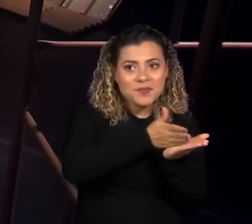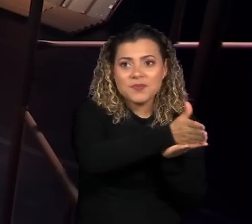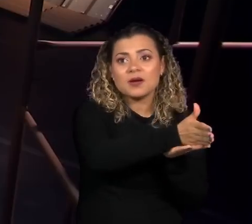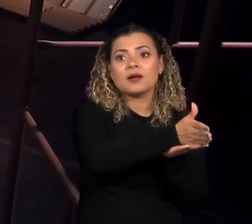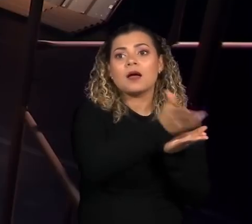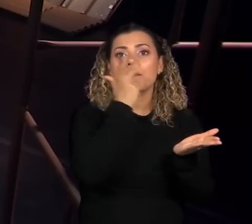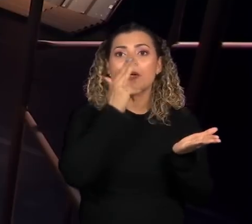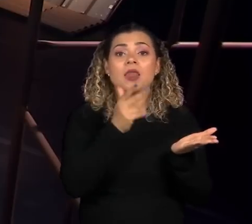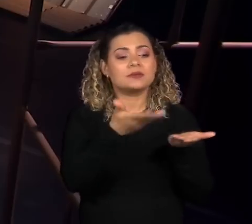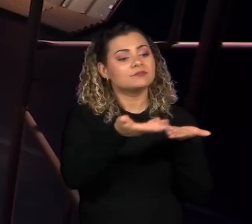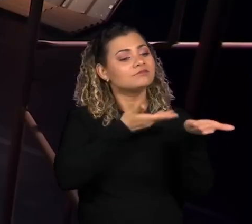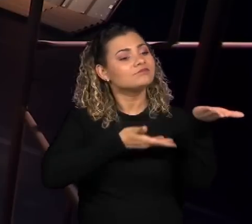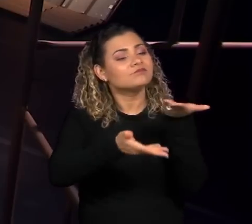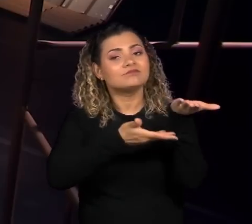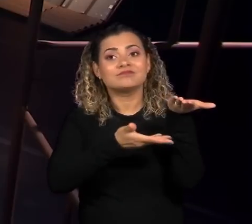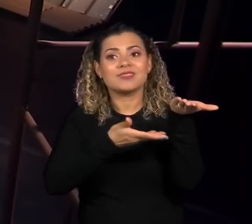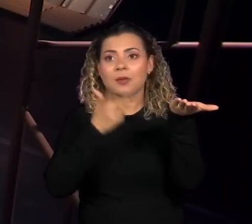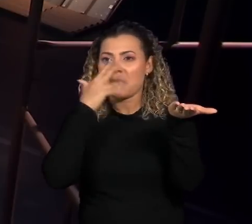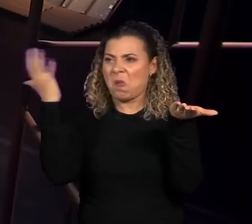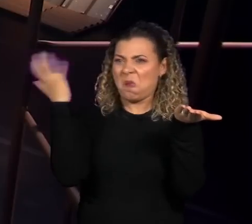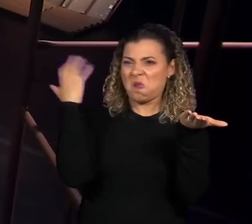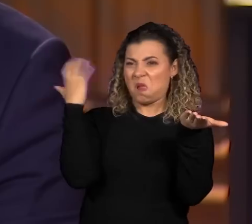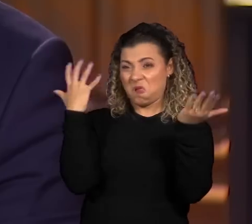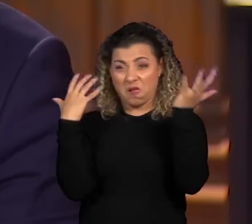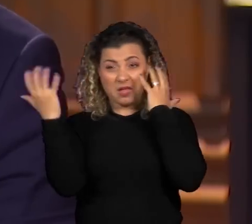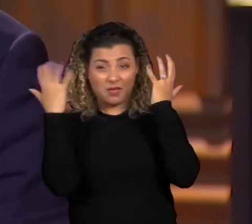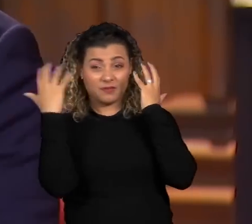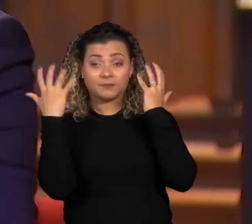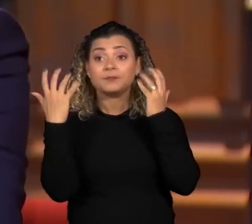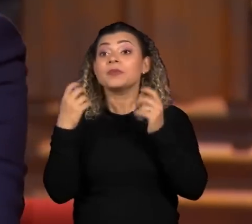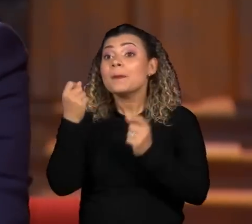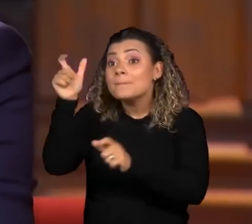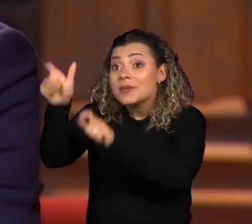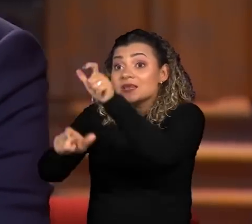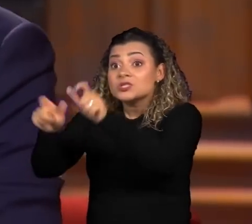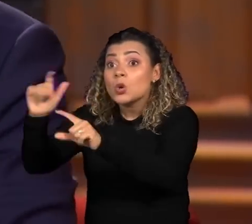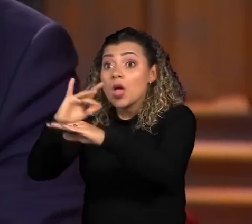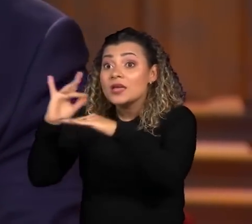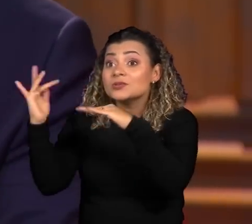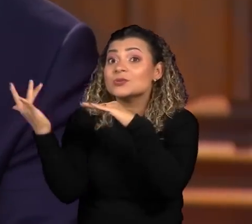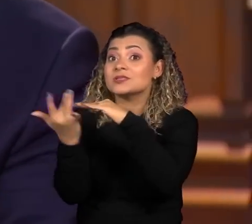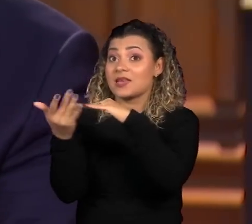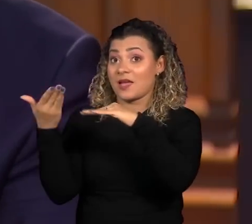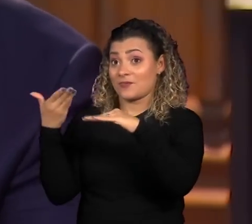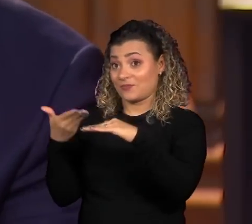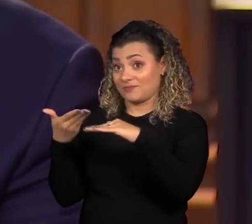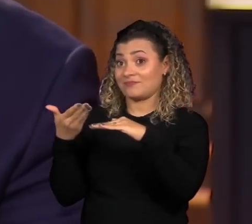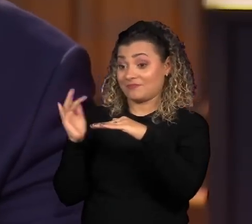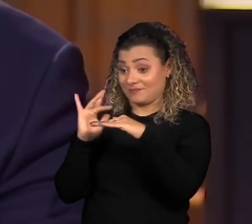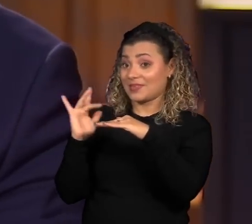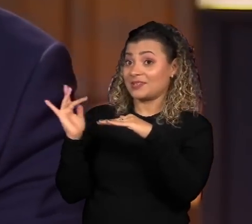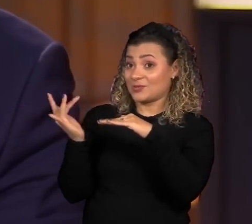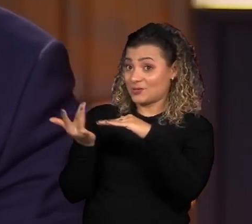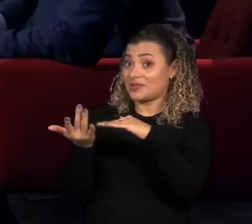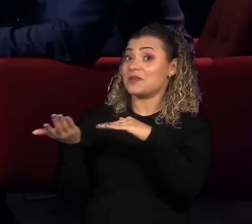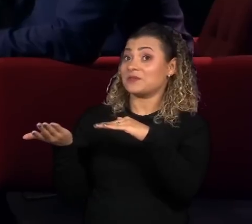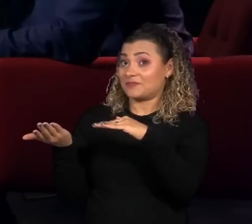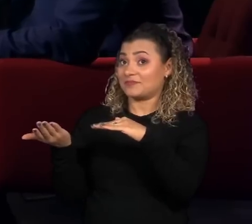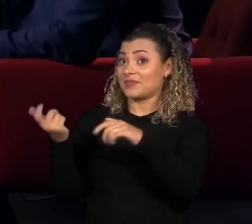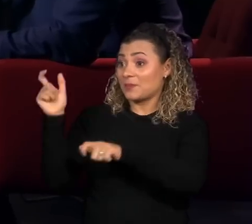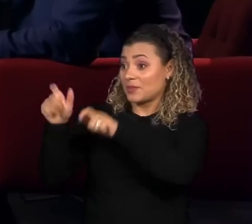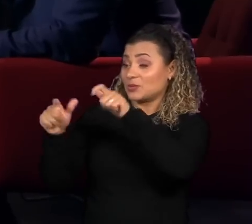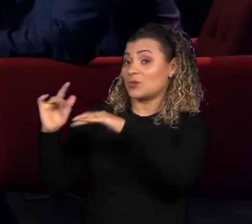perder. E eu vivi um momento de profunda provação. Pessoas da rede social, falando, agora já corrigi o termo. Olha